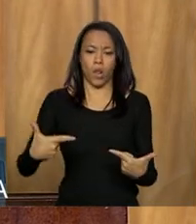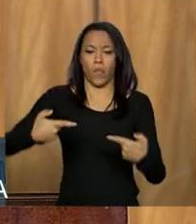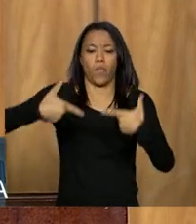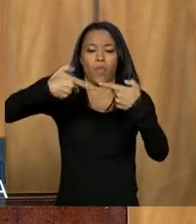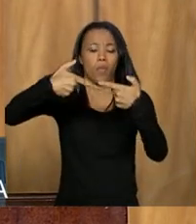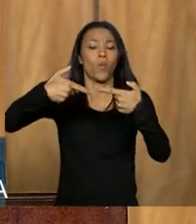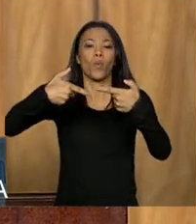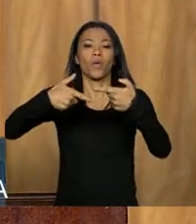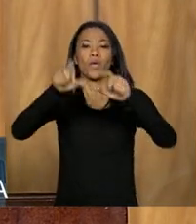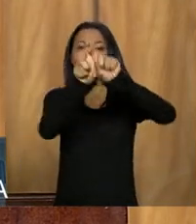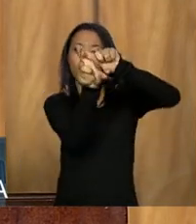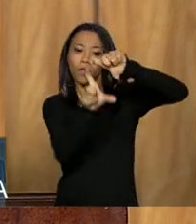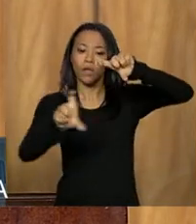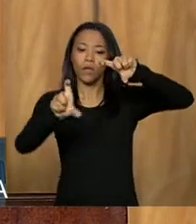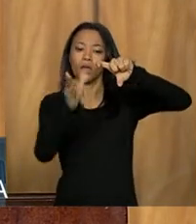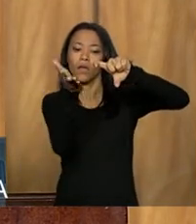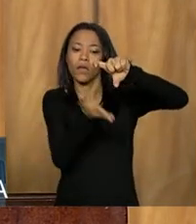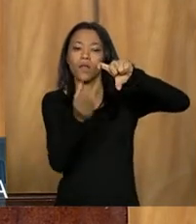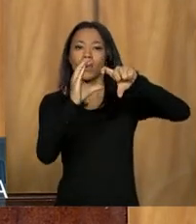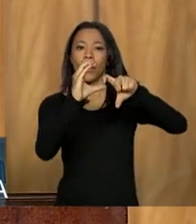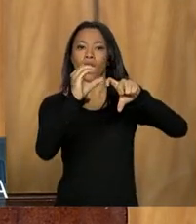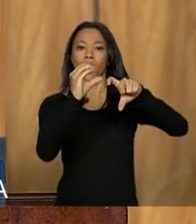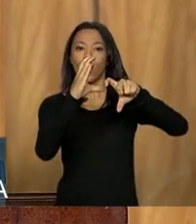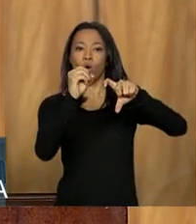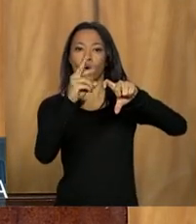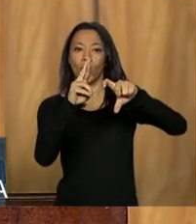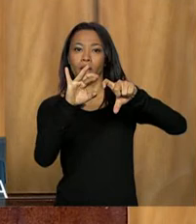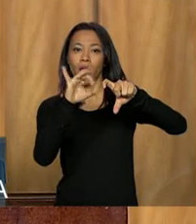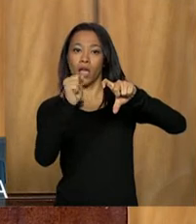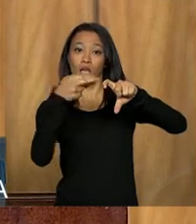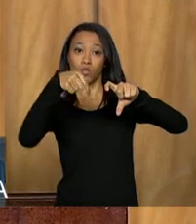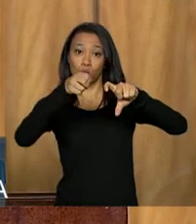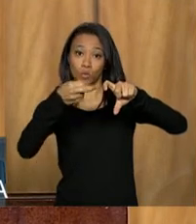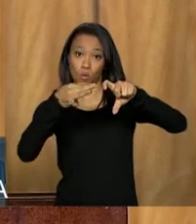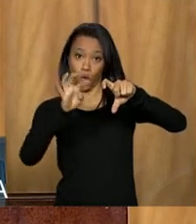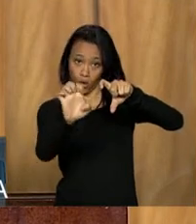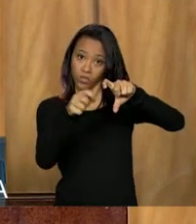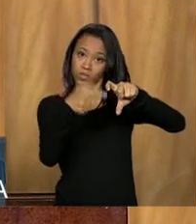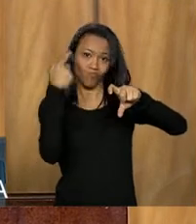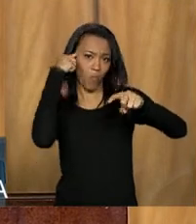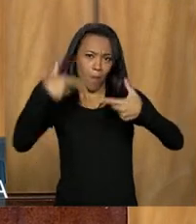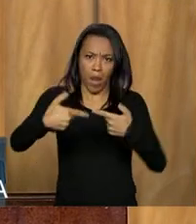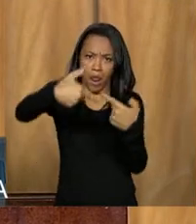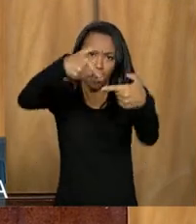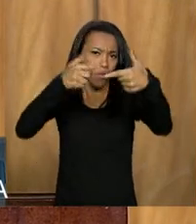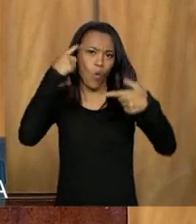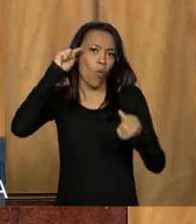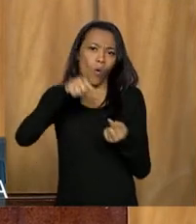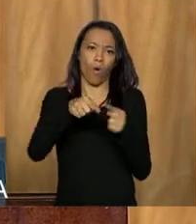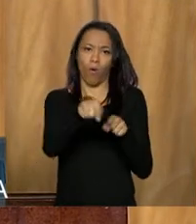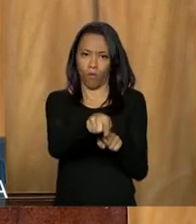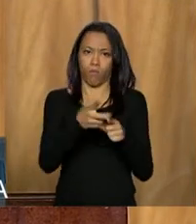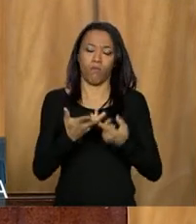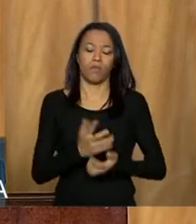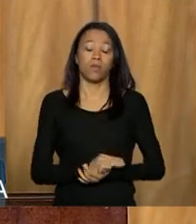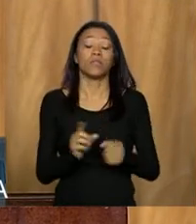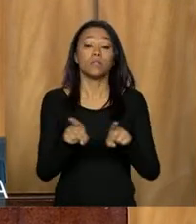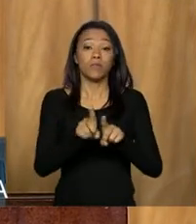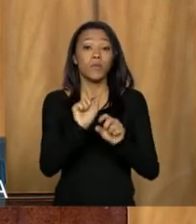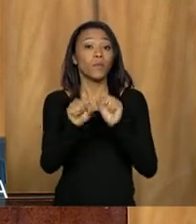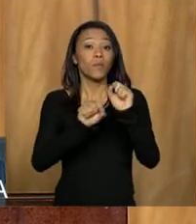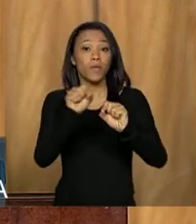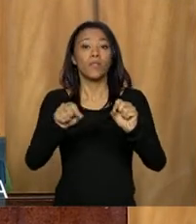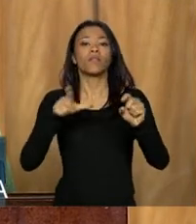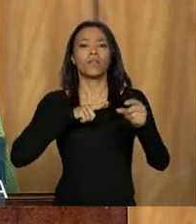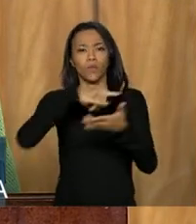da Coreia do Norte e estão cientes da necessidade do governo norte-coreano cumprir rigorosamente as obrigações na comunidade